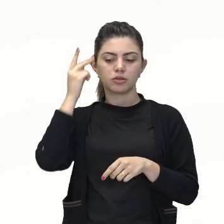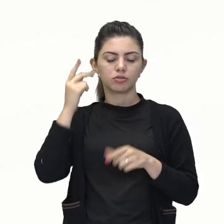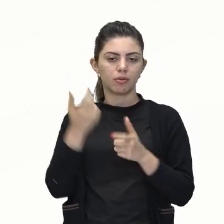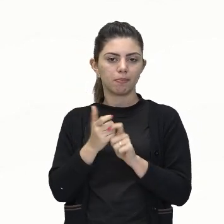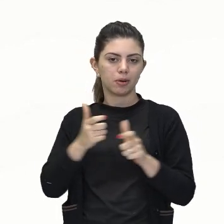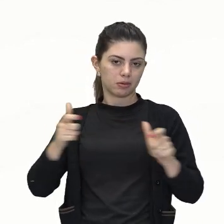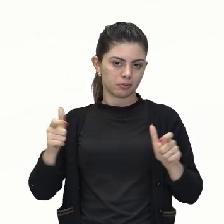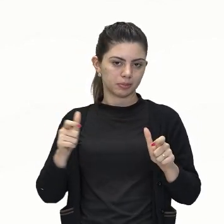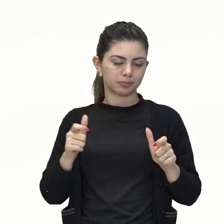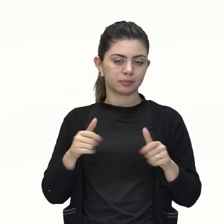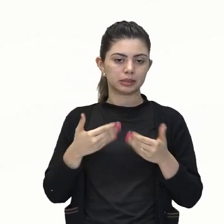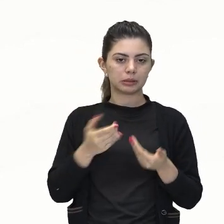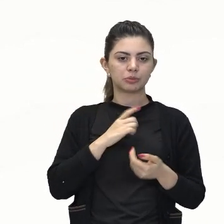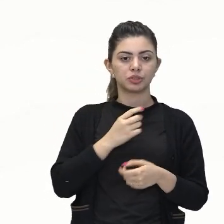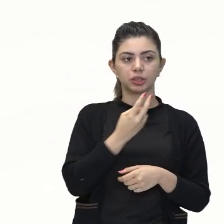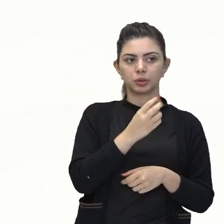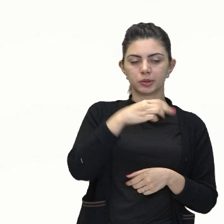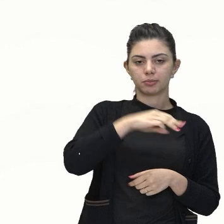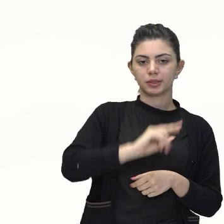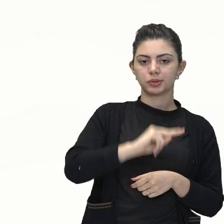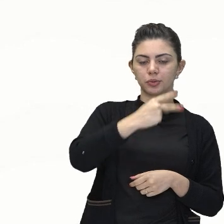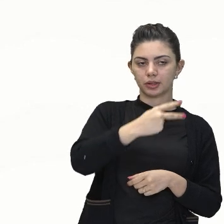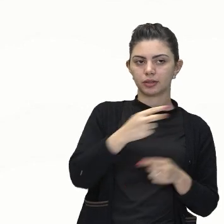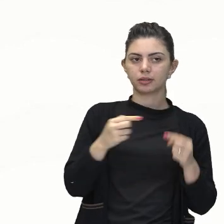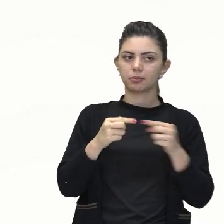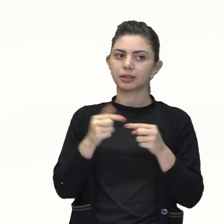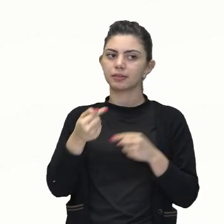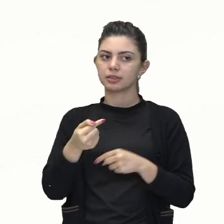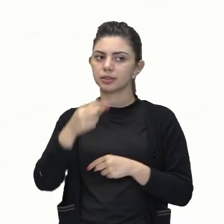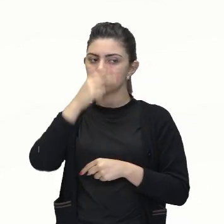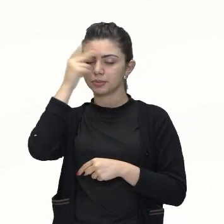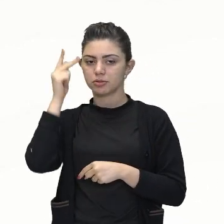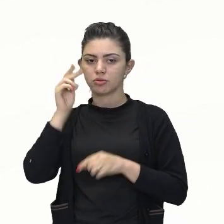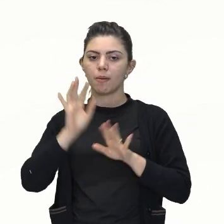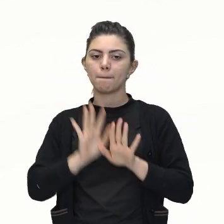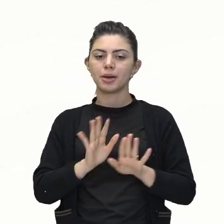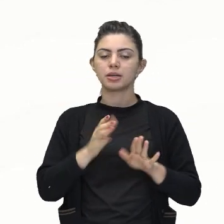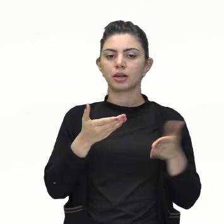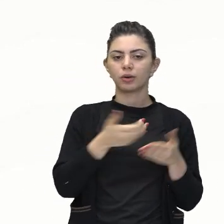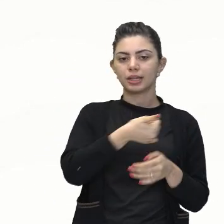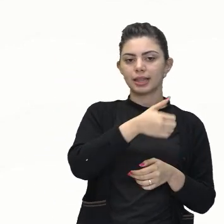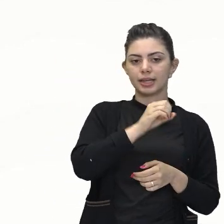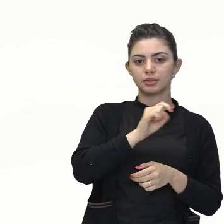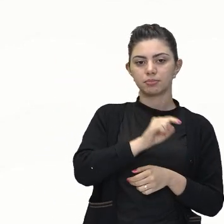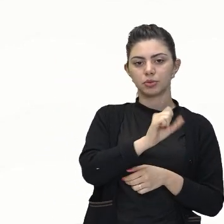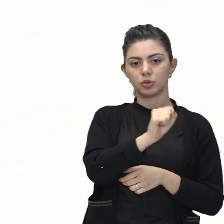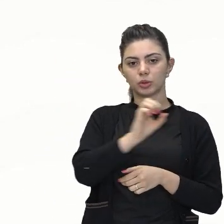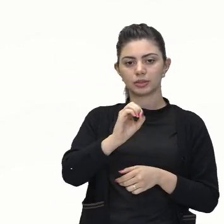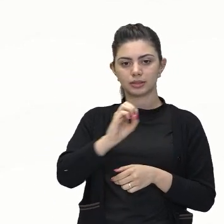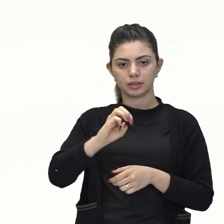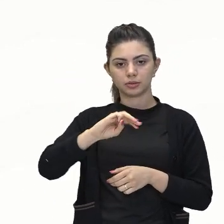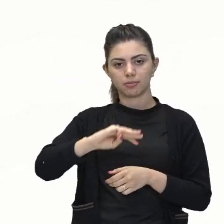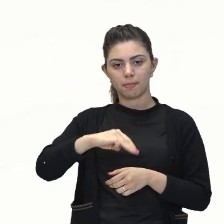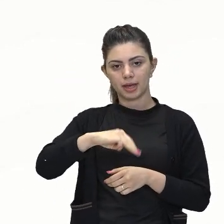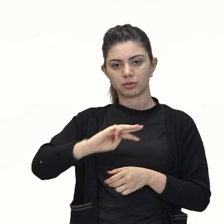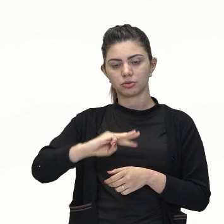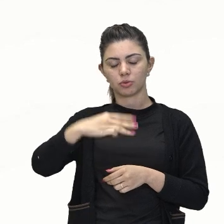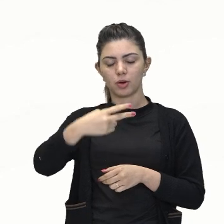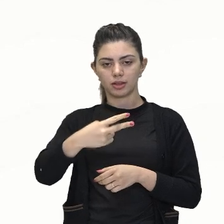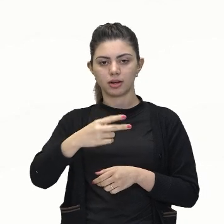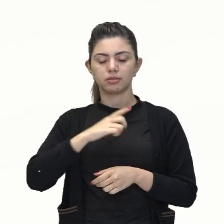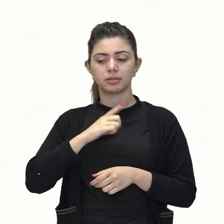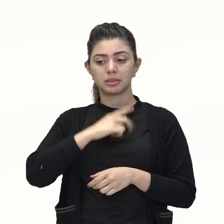né? Eu tinha 2 metros quadrados, tinha 7 pessoas. Para 10.800 metros quadrados, vou ter muito mais